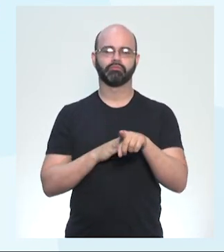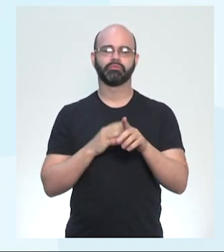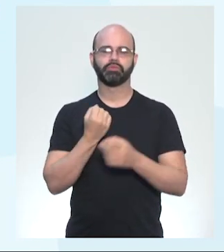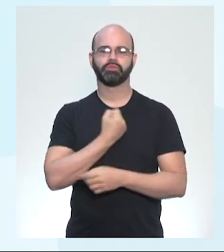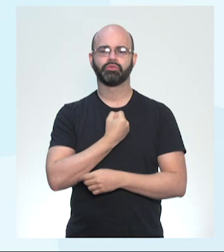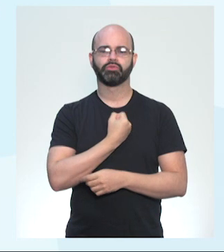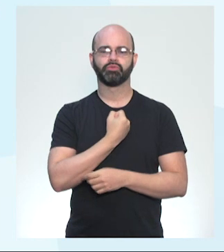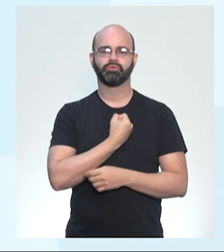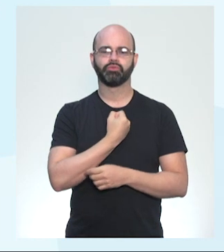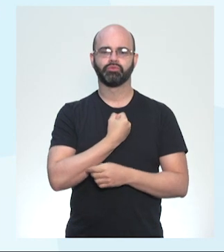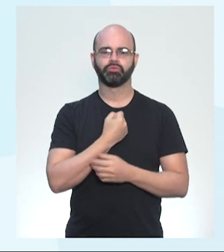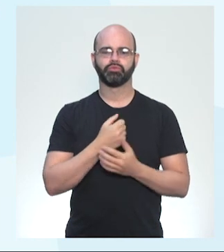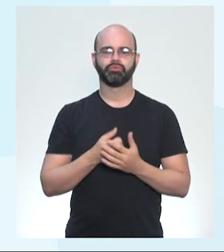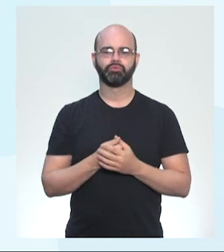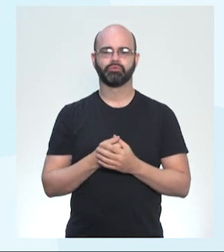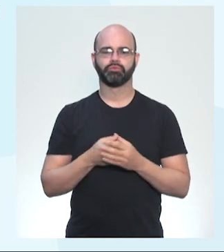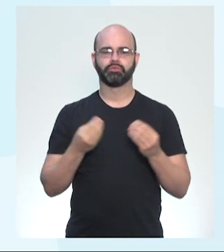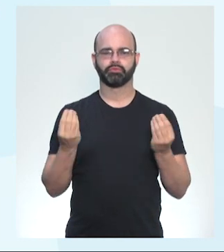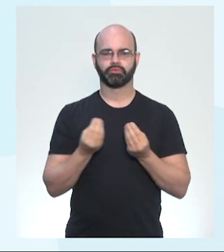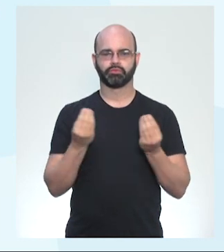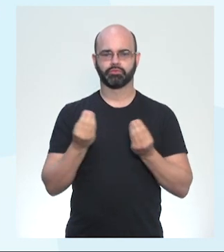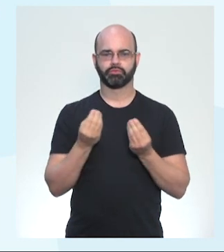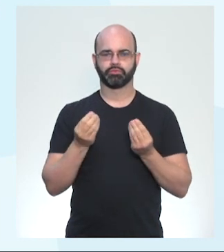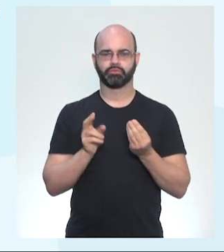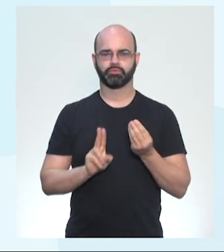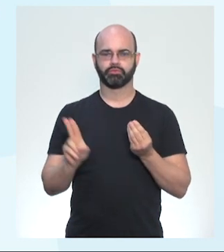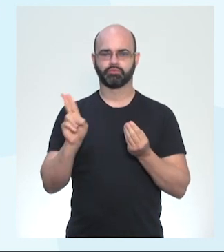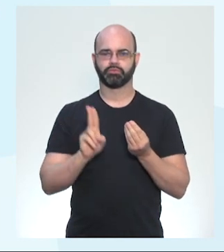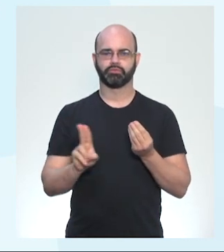em forma de razão centesimal,